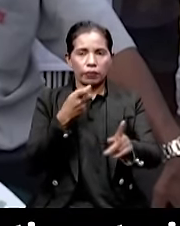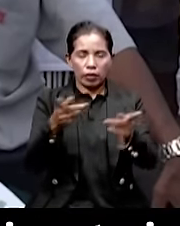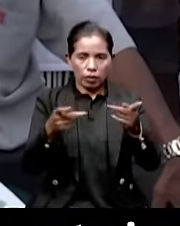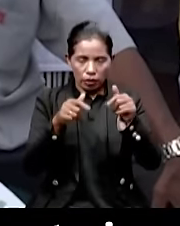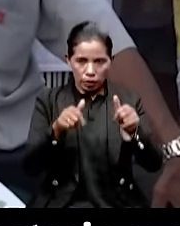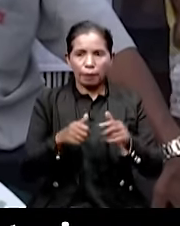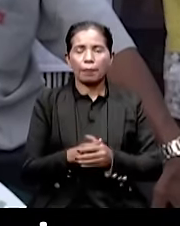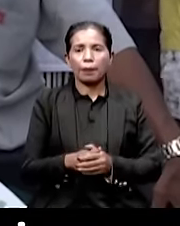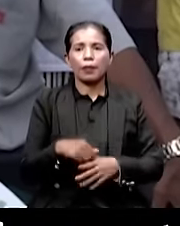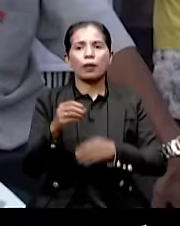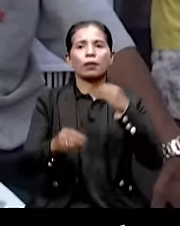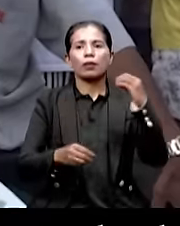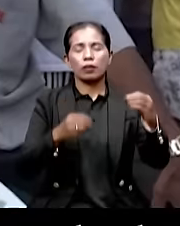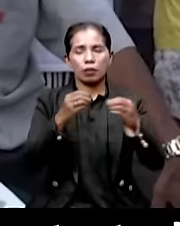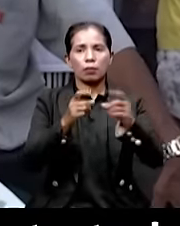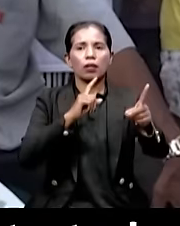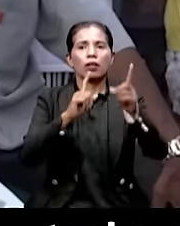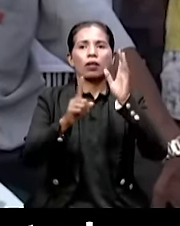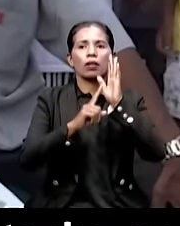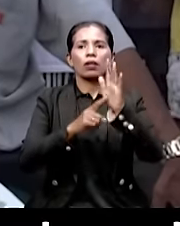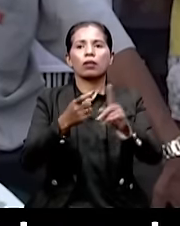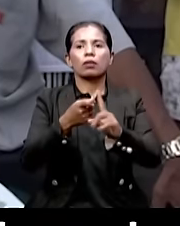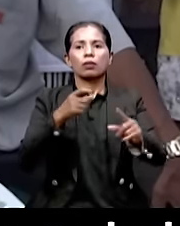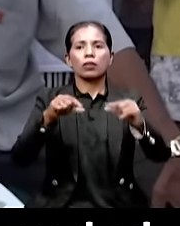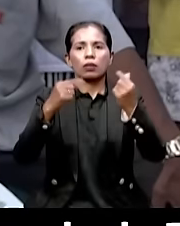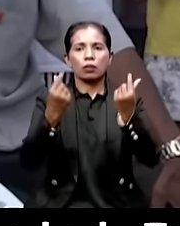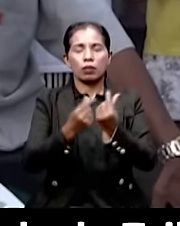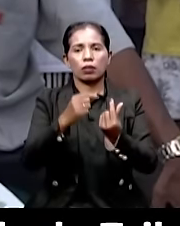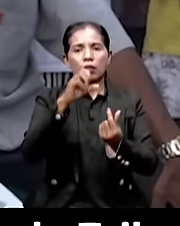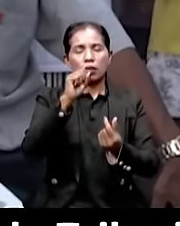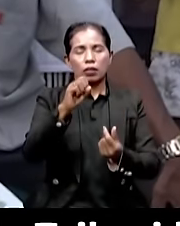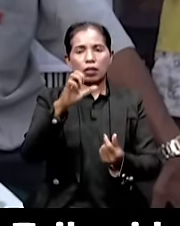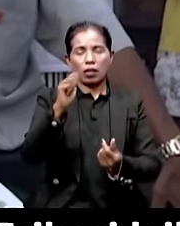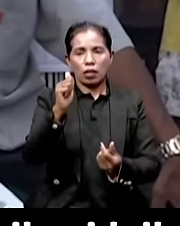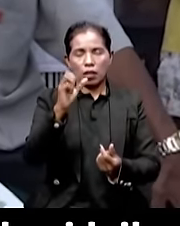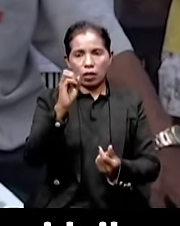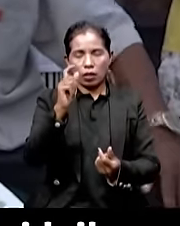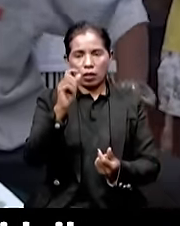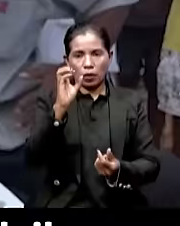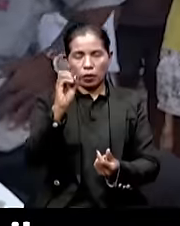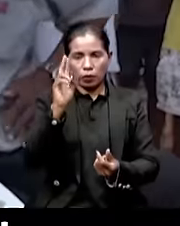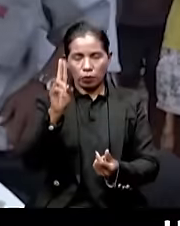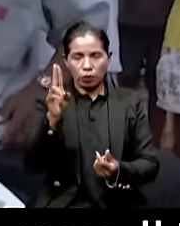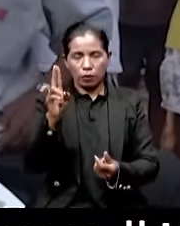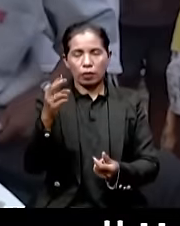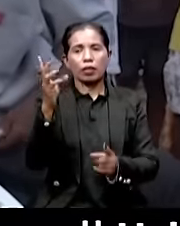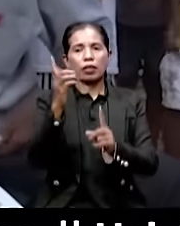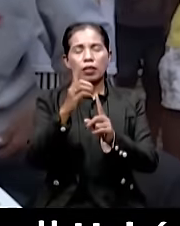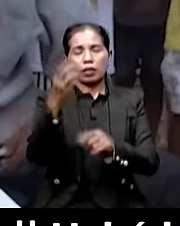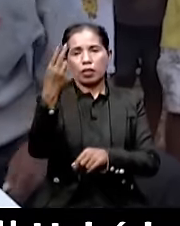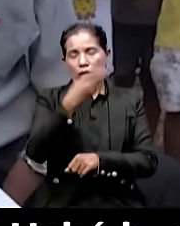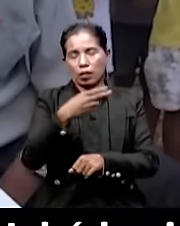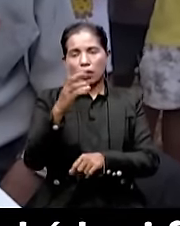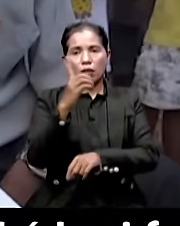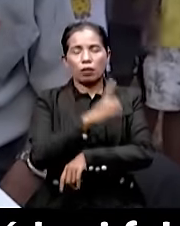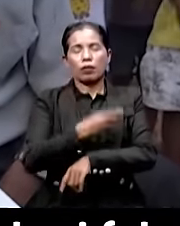relasiona ho avizu urgenti ho si ekipa si atou iha loron. Quinta feira, 11